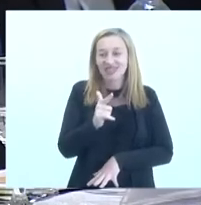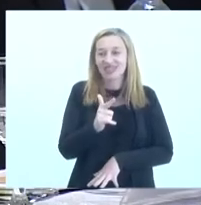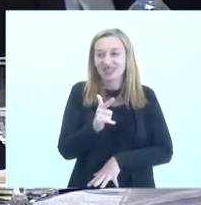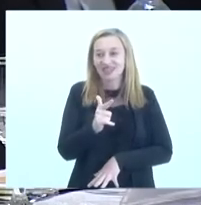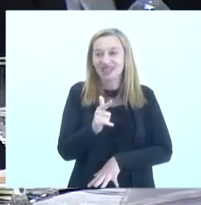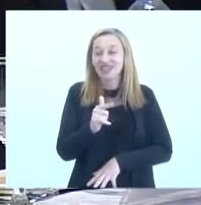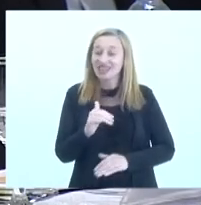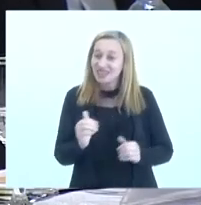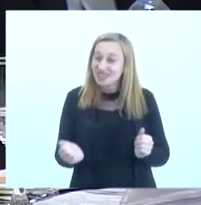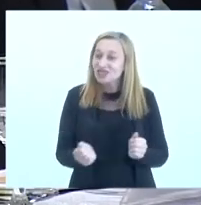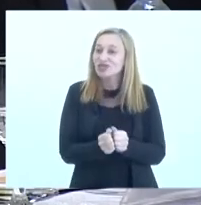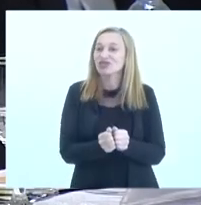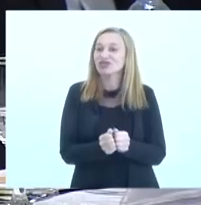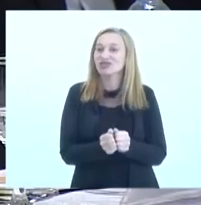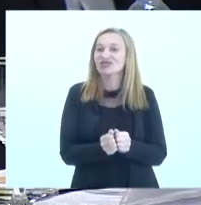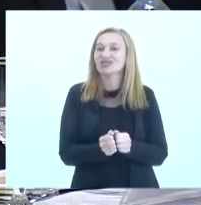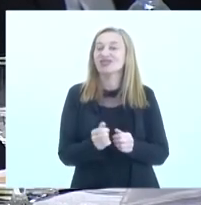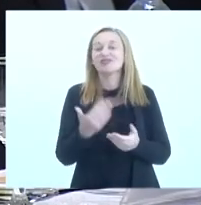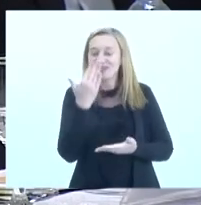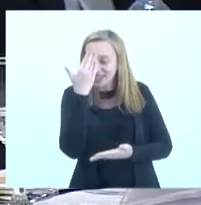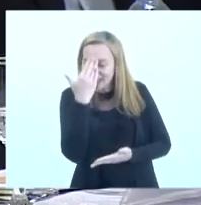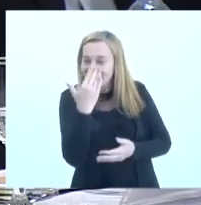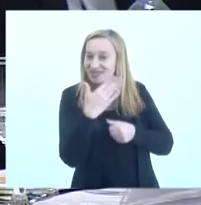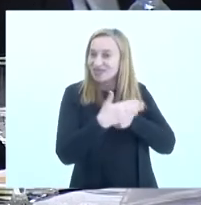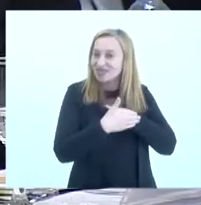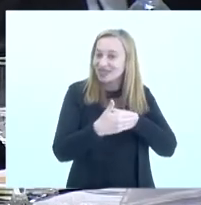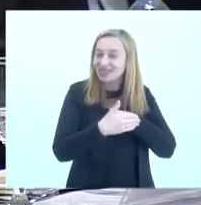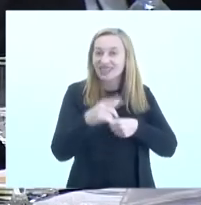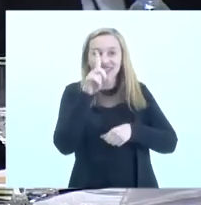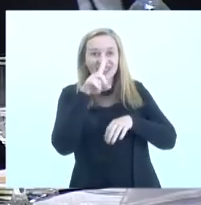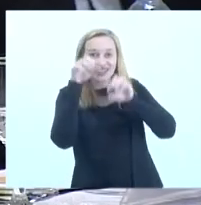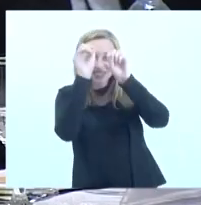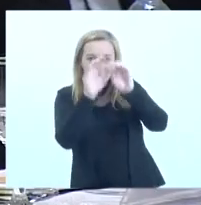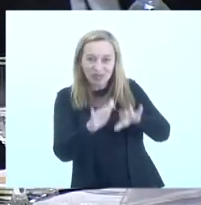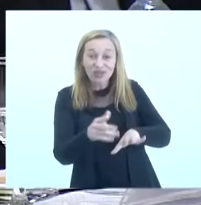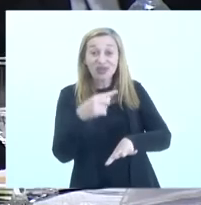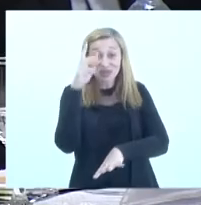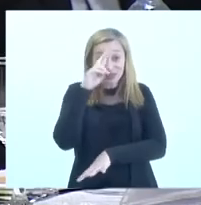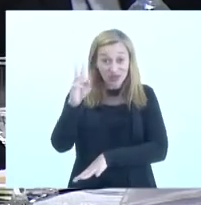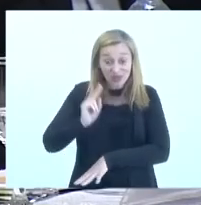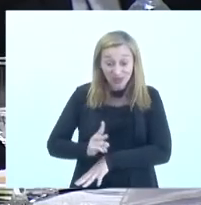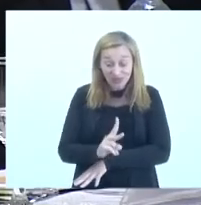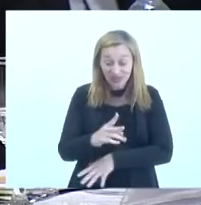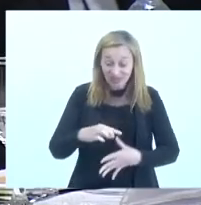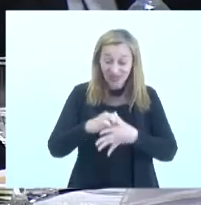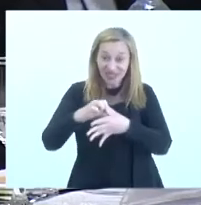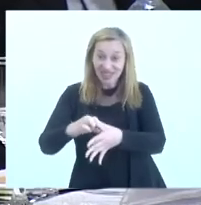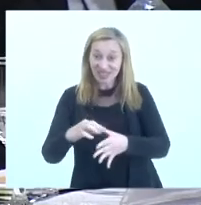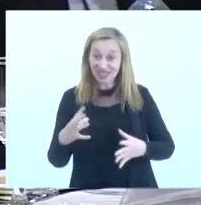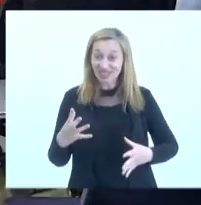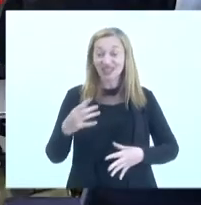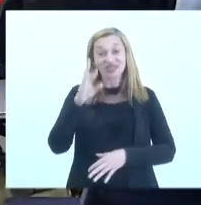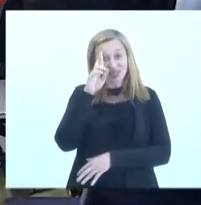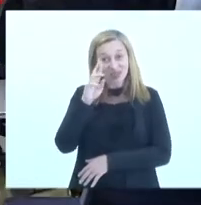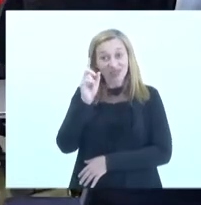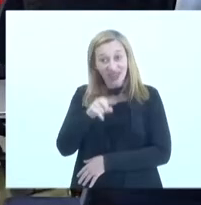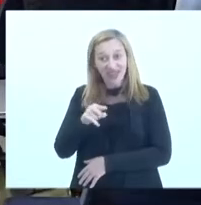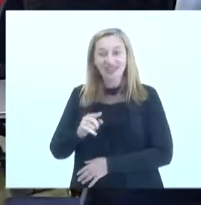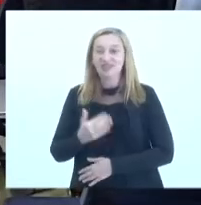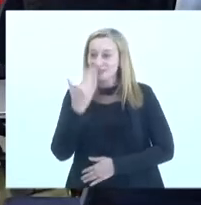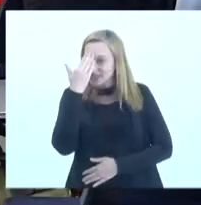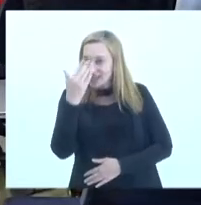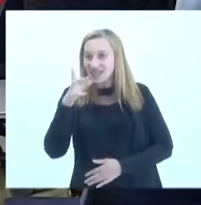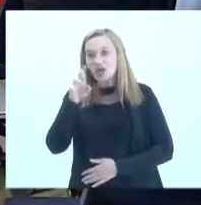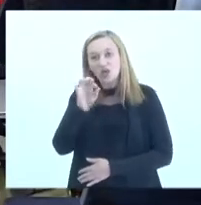se desenvolver. Muito obrigado pelo carinho, que Deus te abençoe e que o senhor continue sendo esse líder que o senhor é. Obrigado,